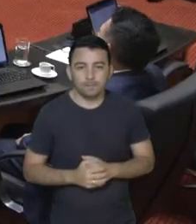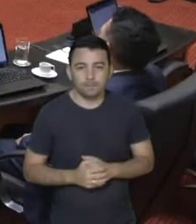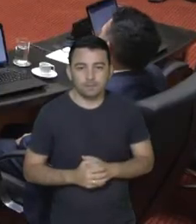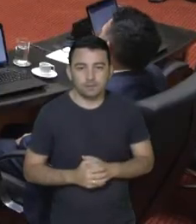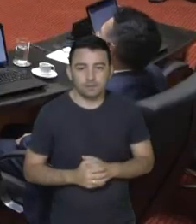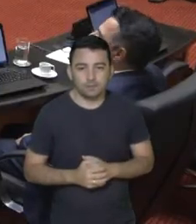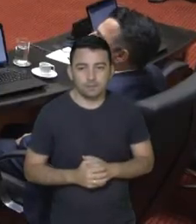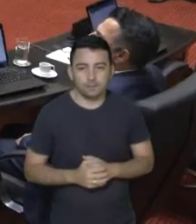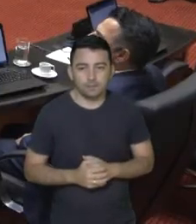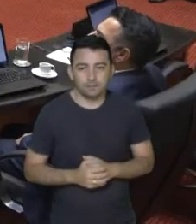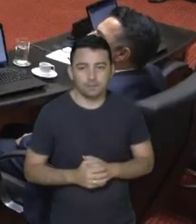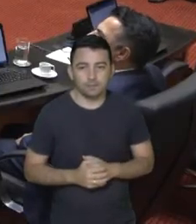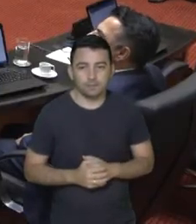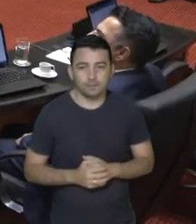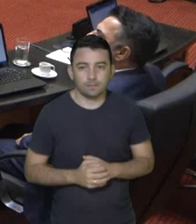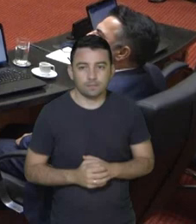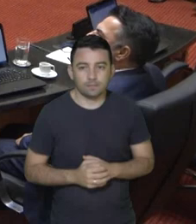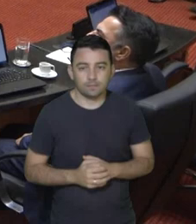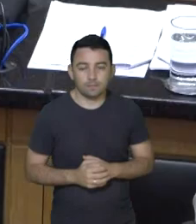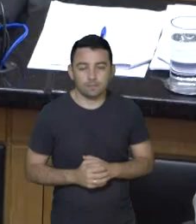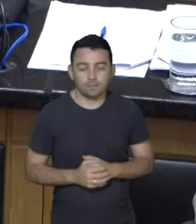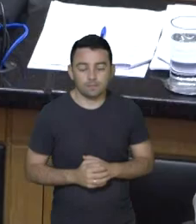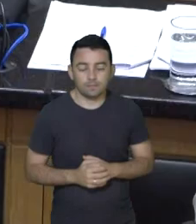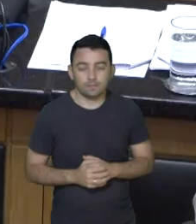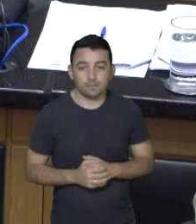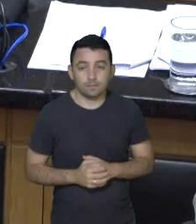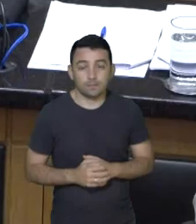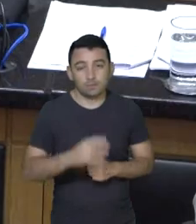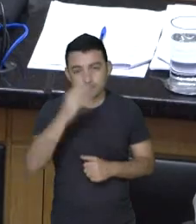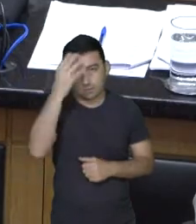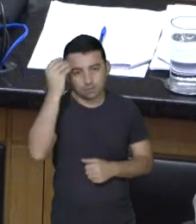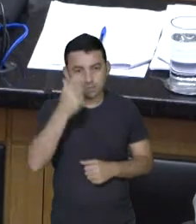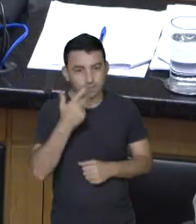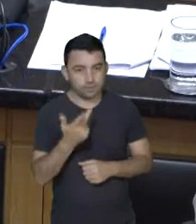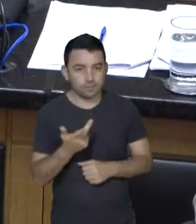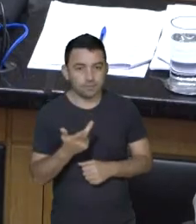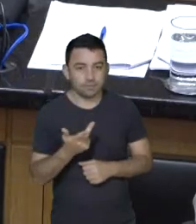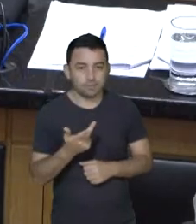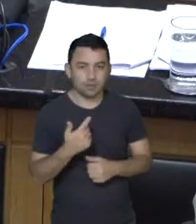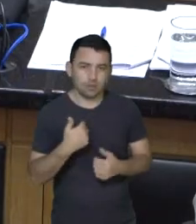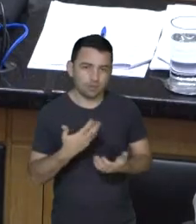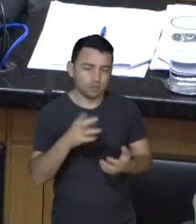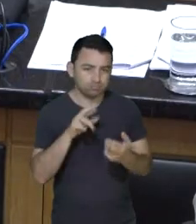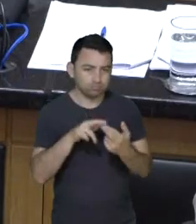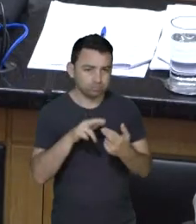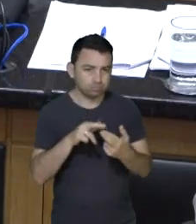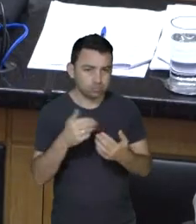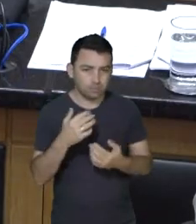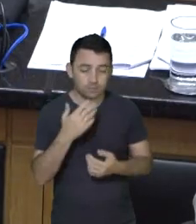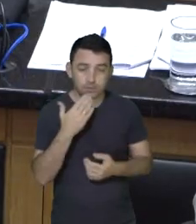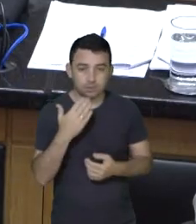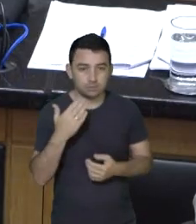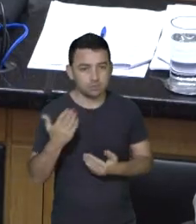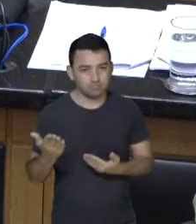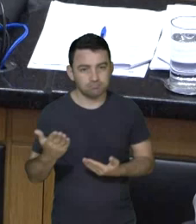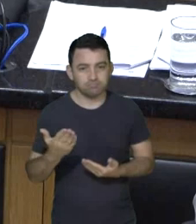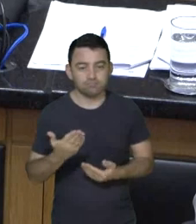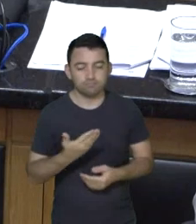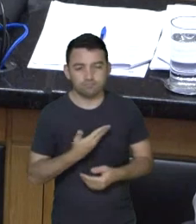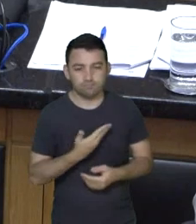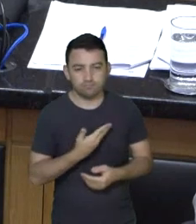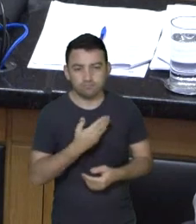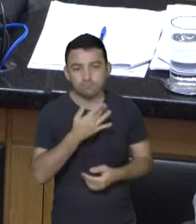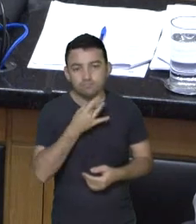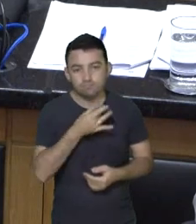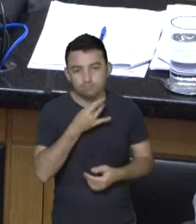Deputada Luciane, V. Excelência tem a palavra. Não, eu quero referendar a manifestação aqui do nobre colega deputado